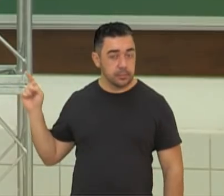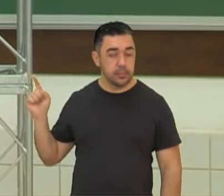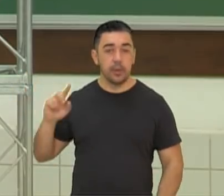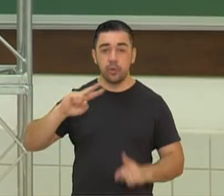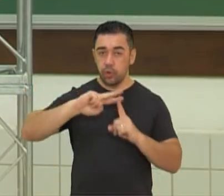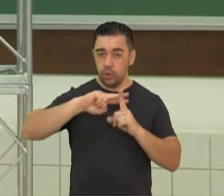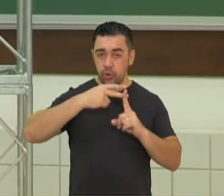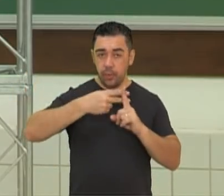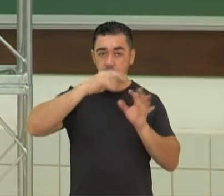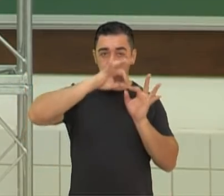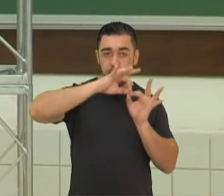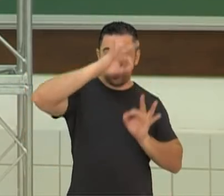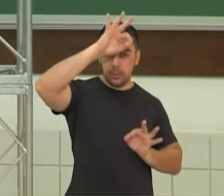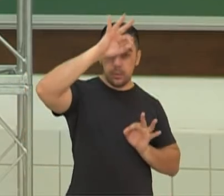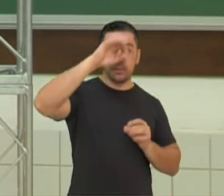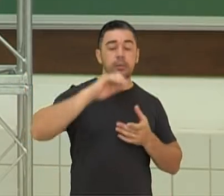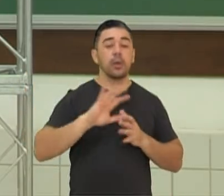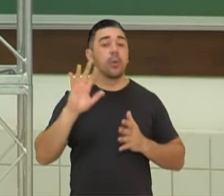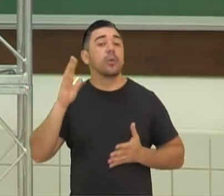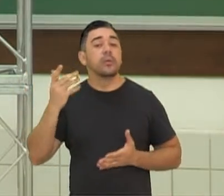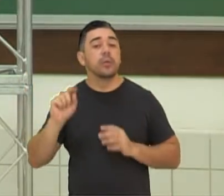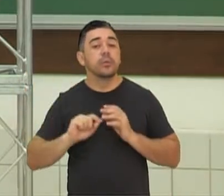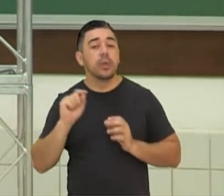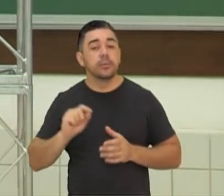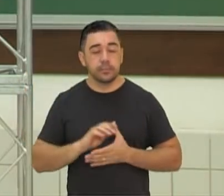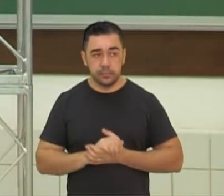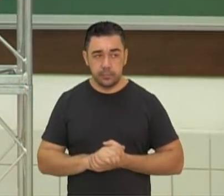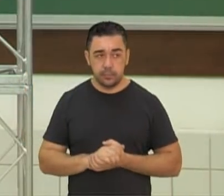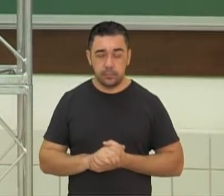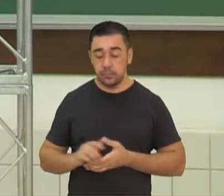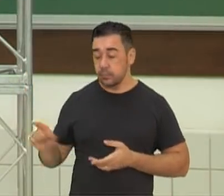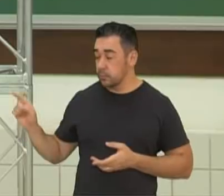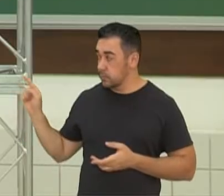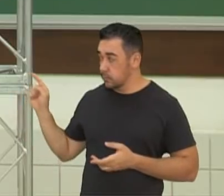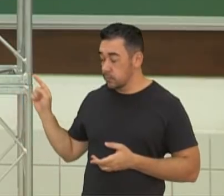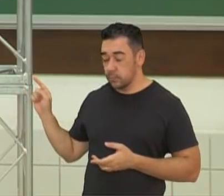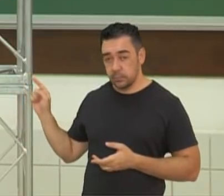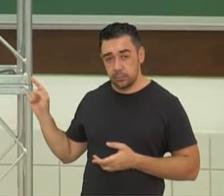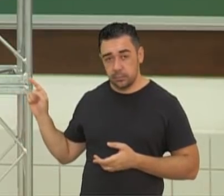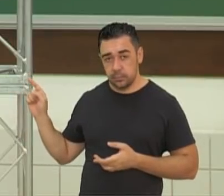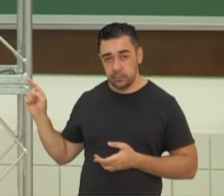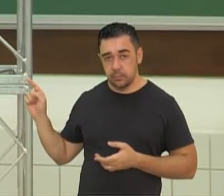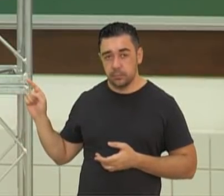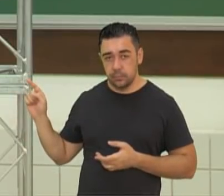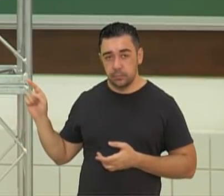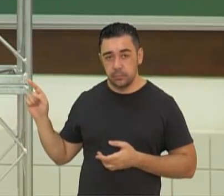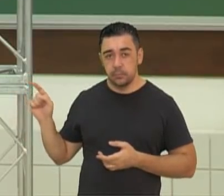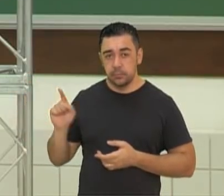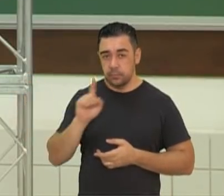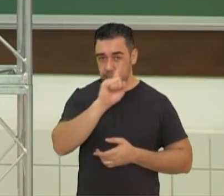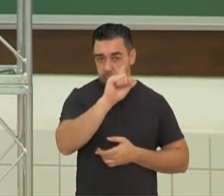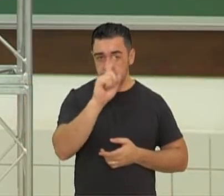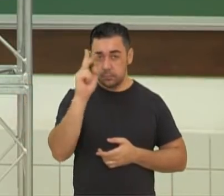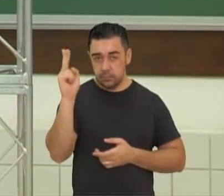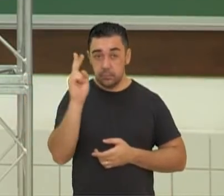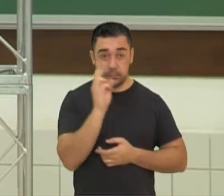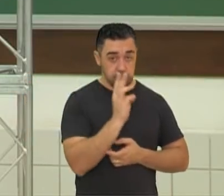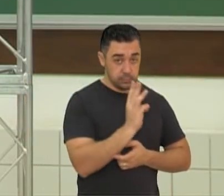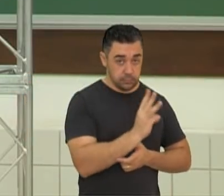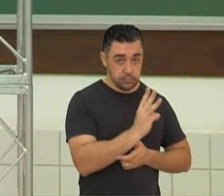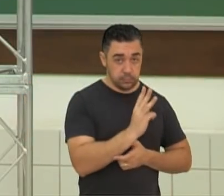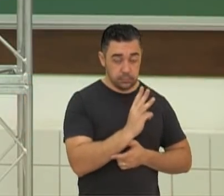a largura desse retângulo, o que vai acontecer? Ó, eu desenhei um retângulo em